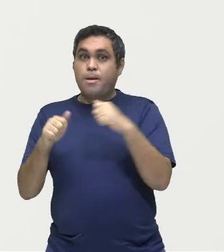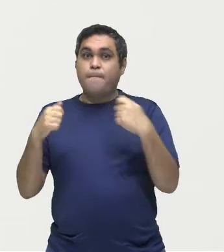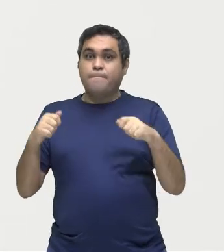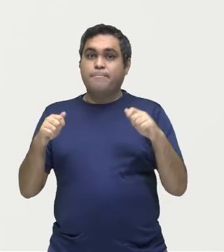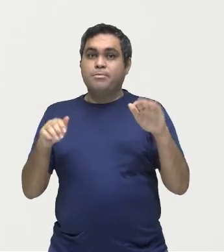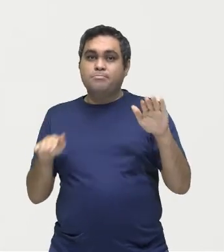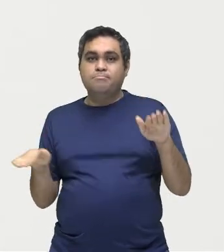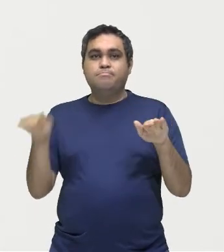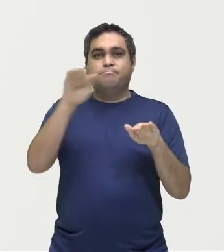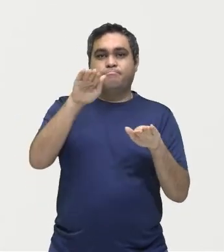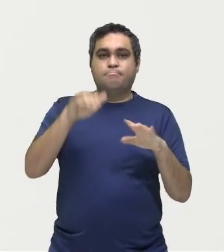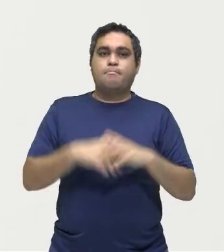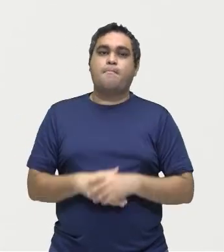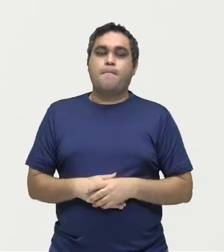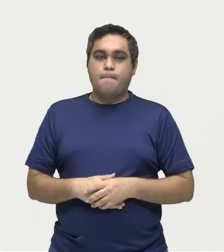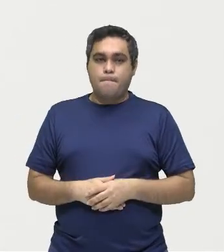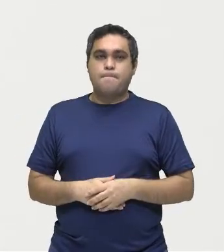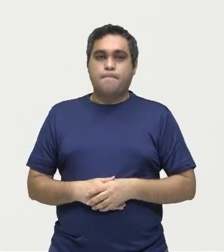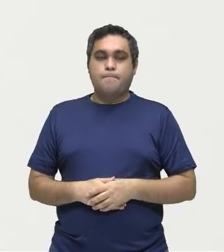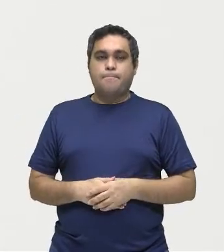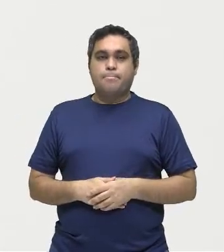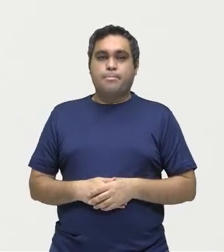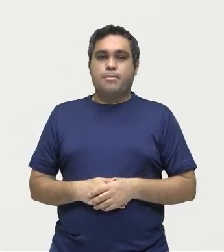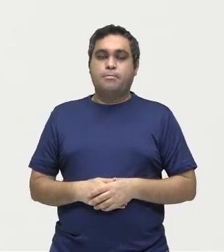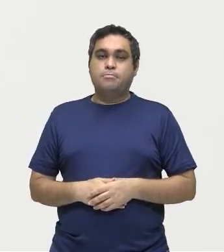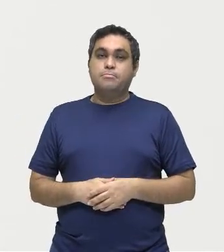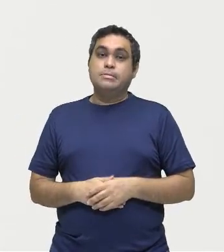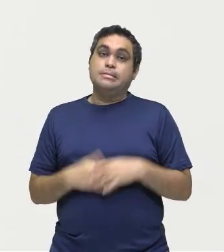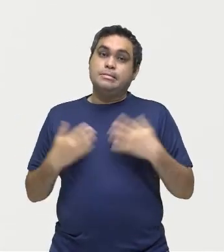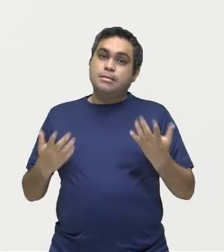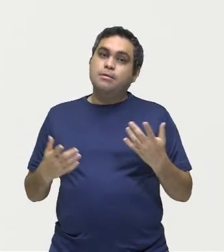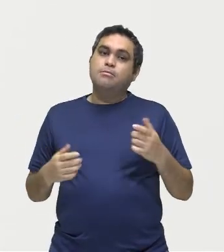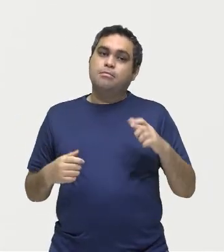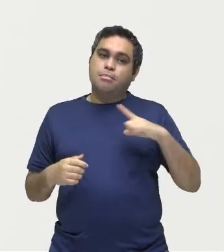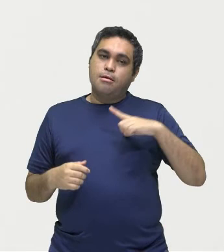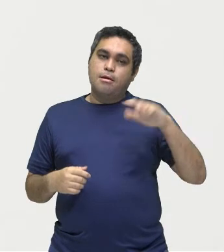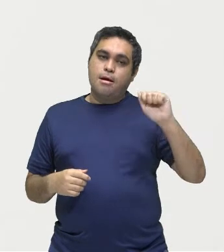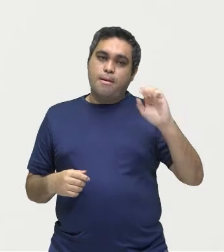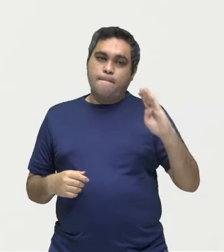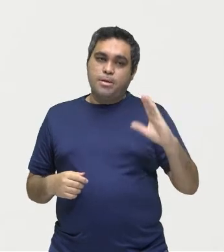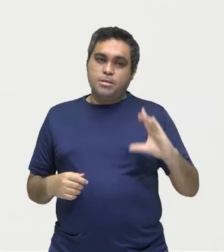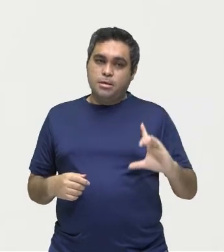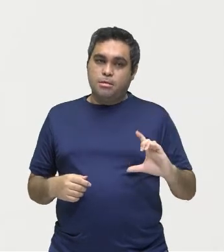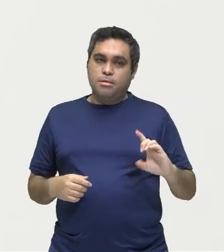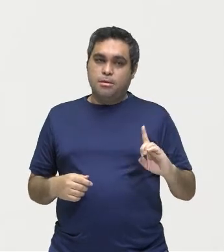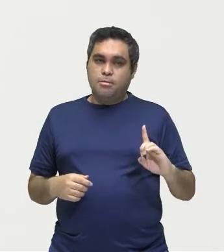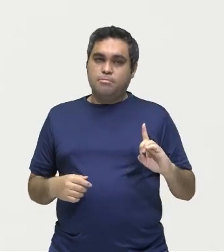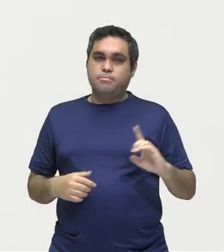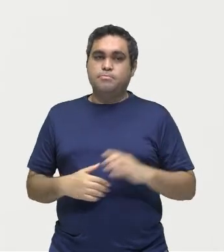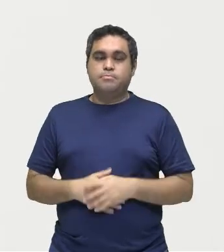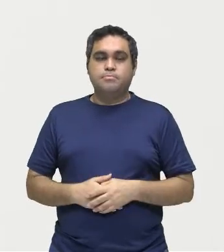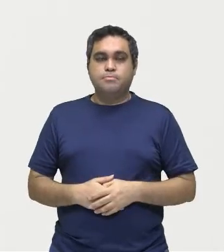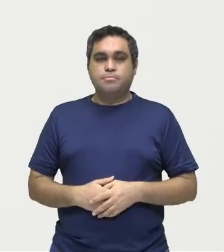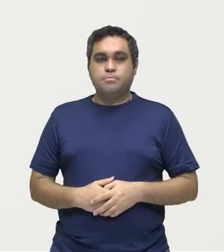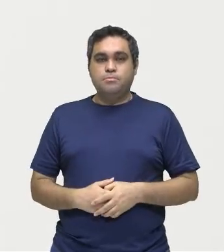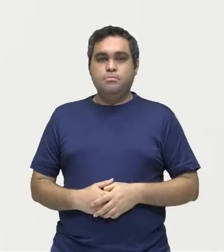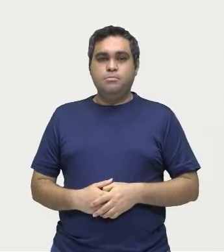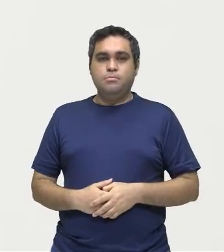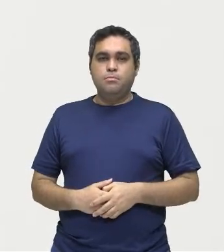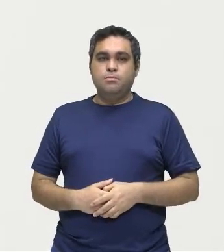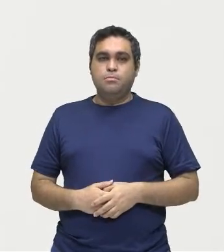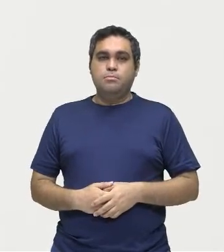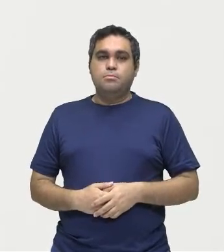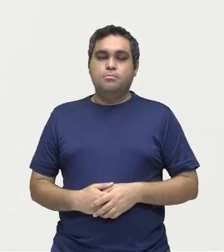maior que a soma do maior lado. Então temos aí as nossas alternativas, letra A, 1 centímetro, letra B, 2 centímetros, letra C,